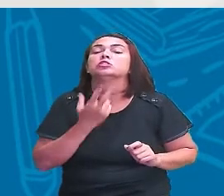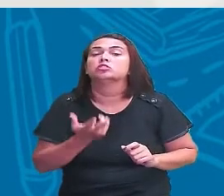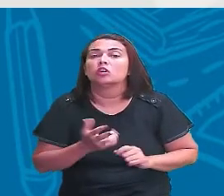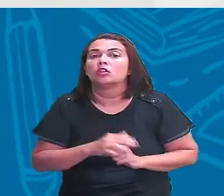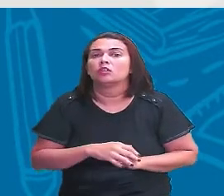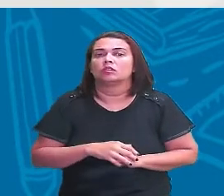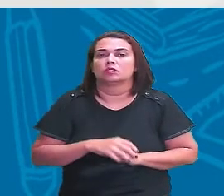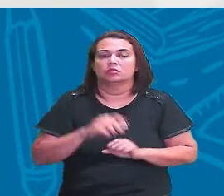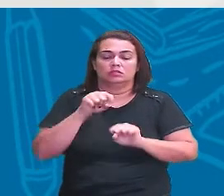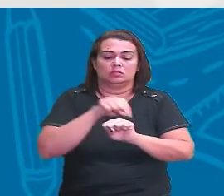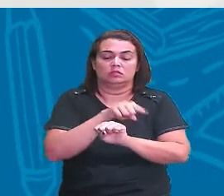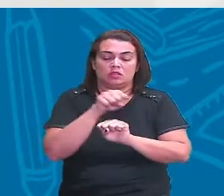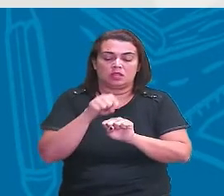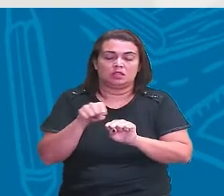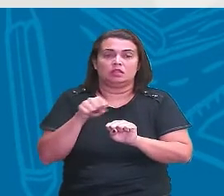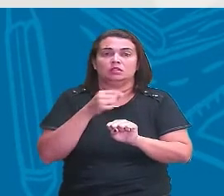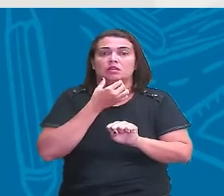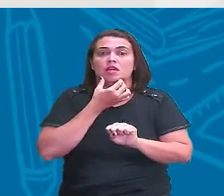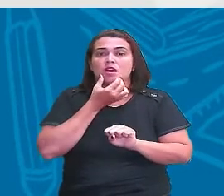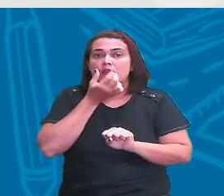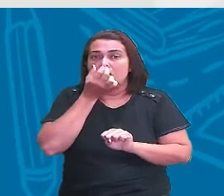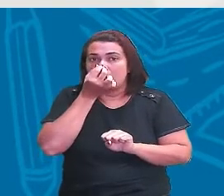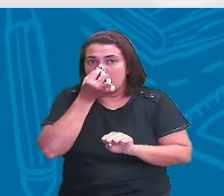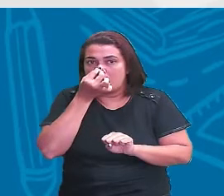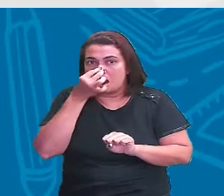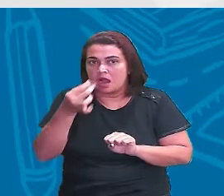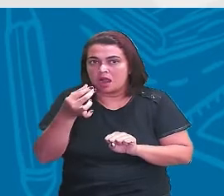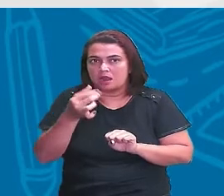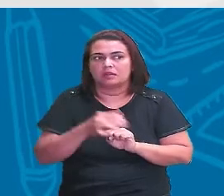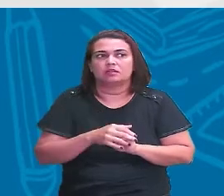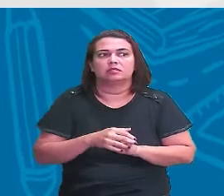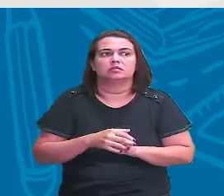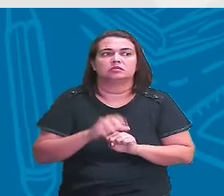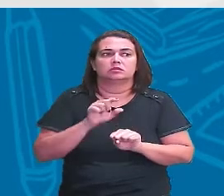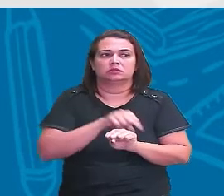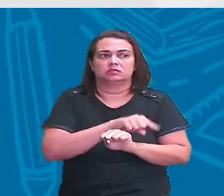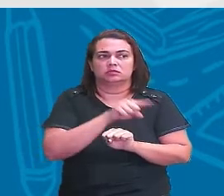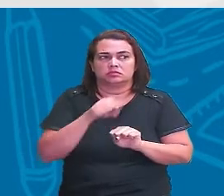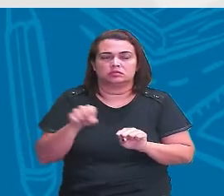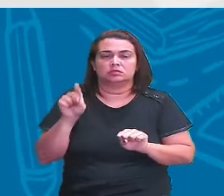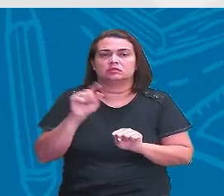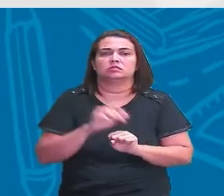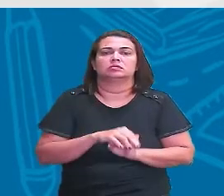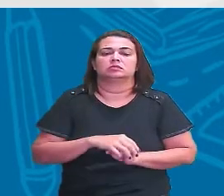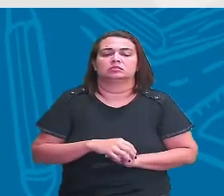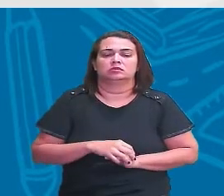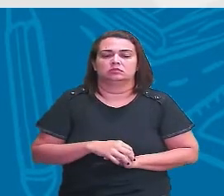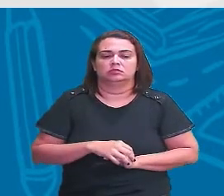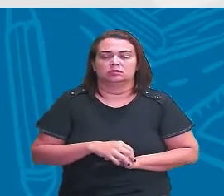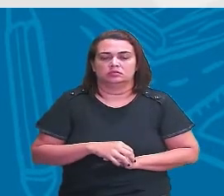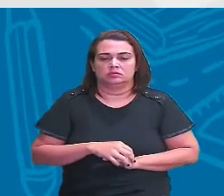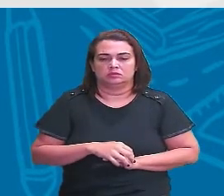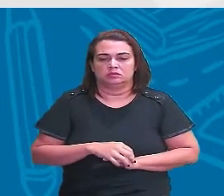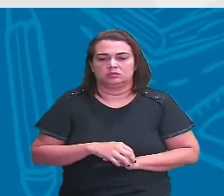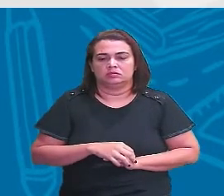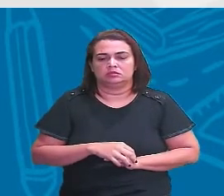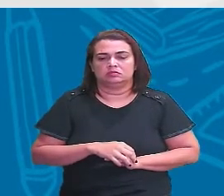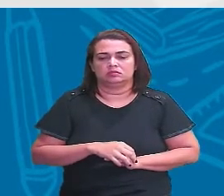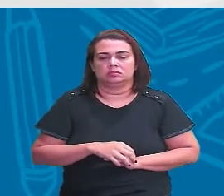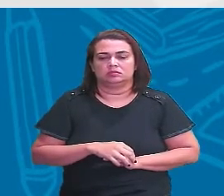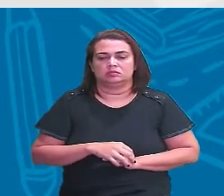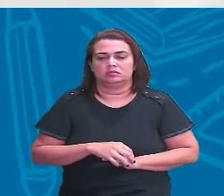acento, tá? Em cima o acento circunflexo, o acento tio, né? Ele é chamado de tio, não é